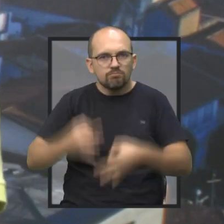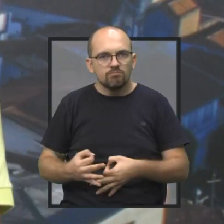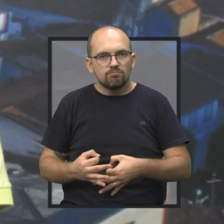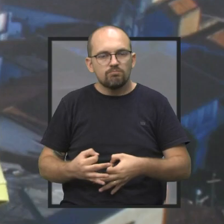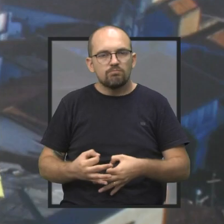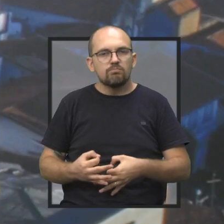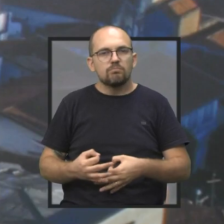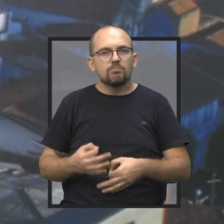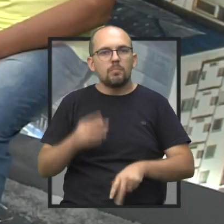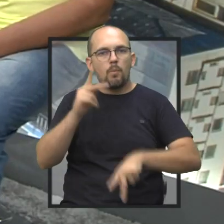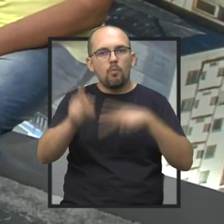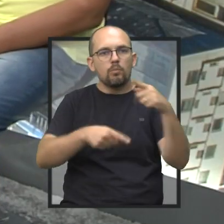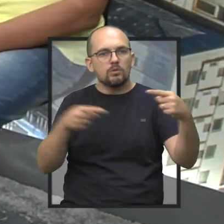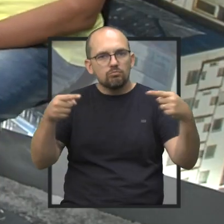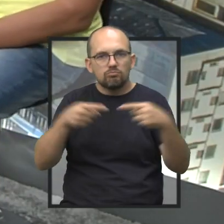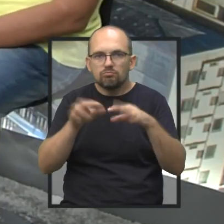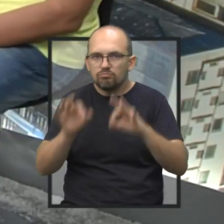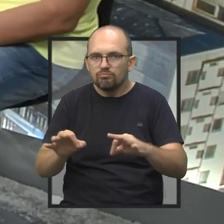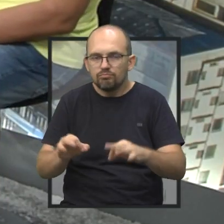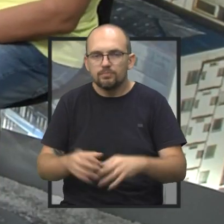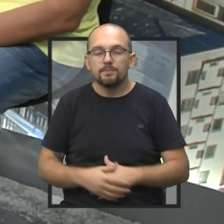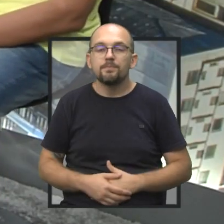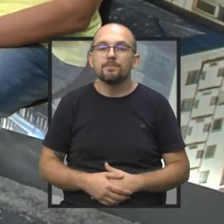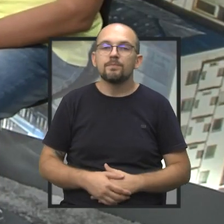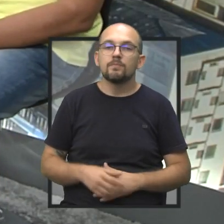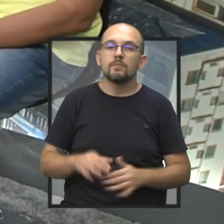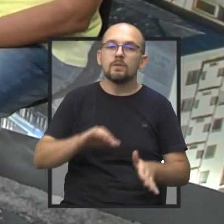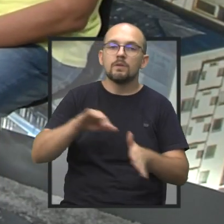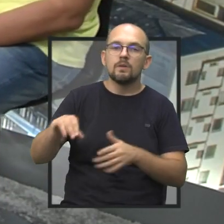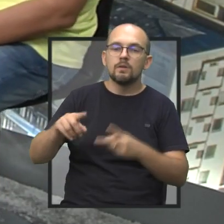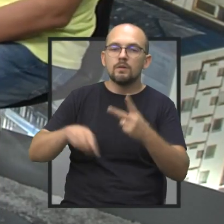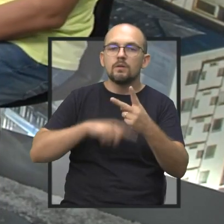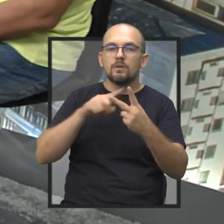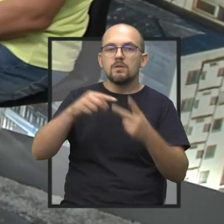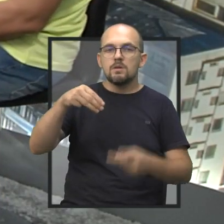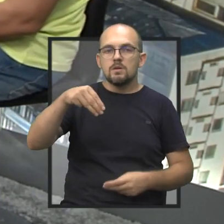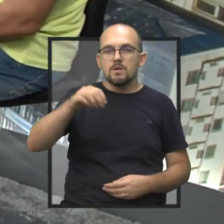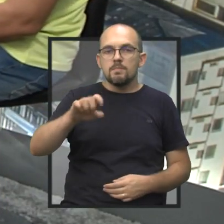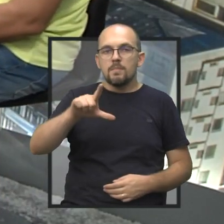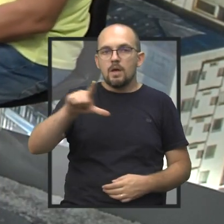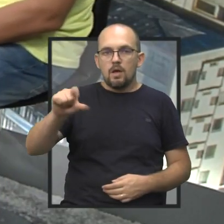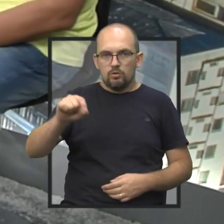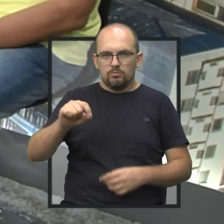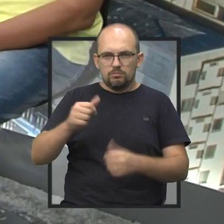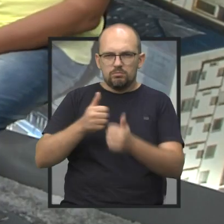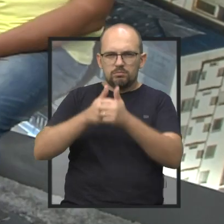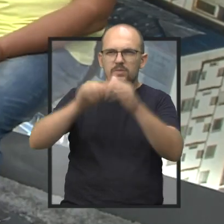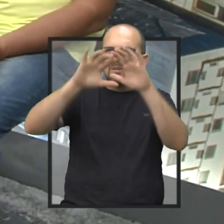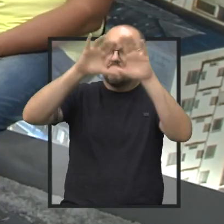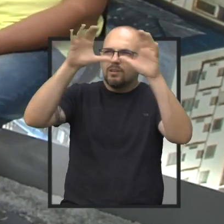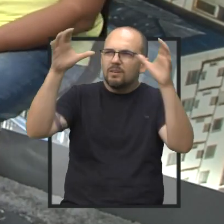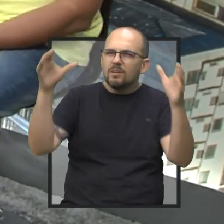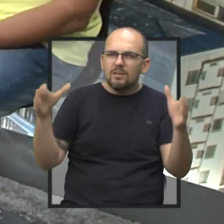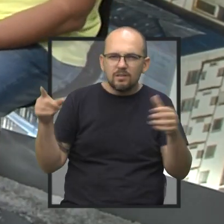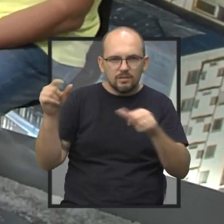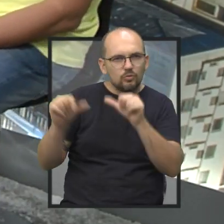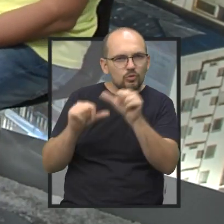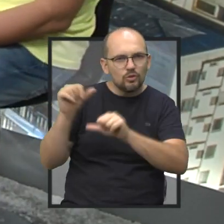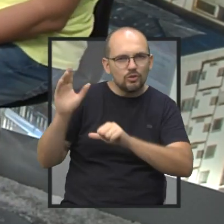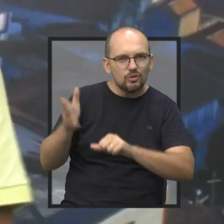válida para a população joense. Bom, o Flávio de Mello, o senhor também tem acompanhado, foi feita a troca do telhado. O Flávio de Mello lá. É outro lugar